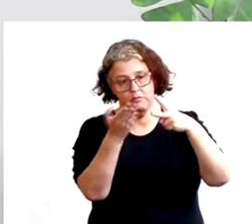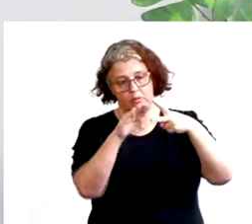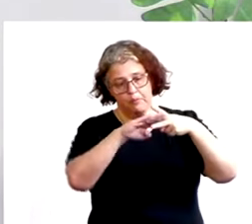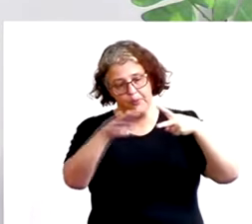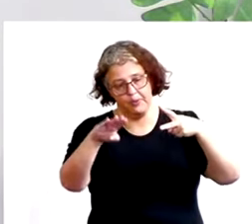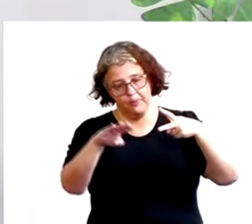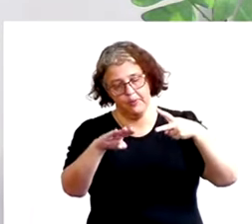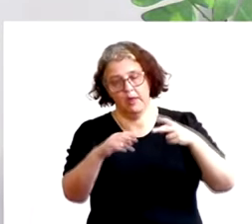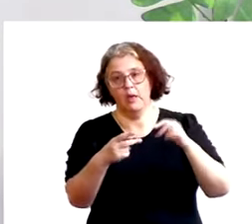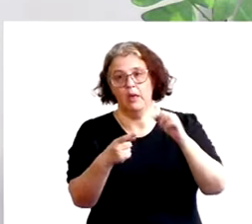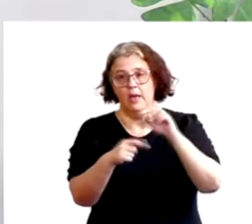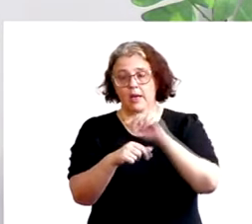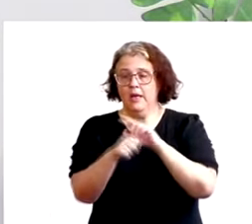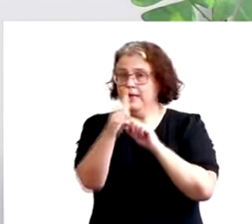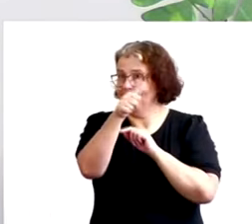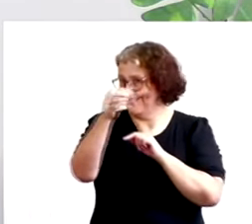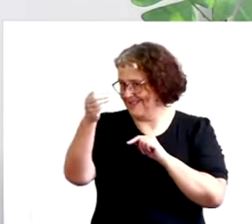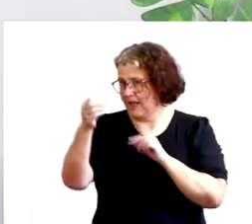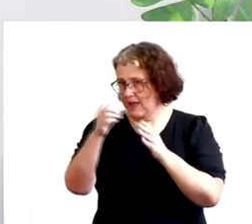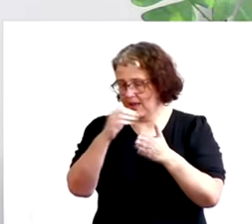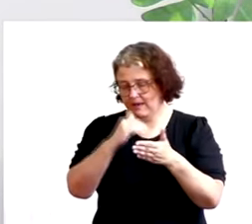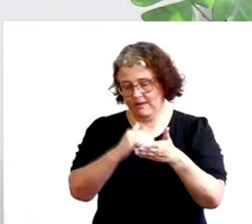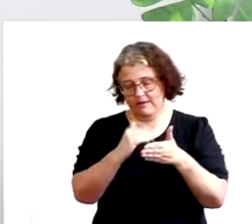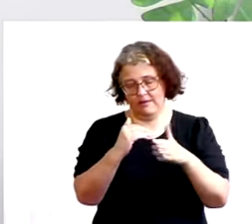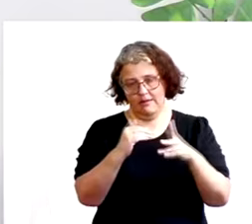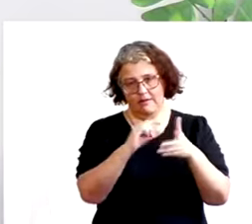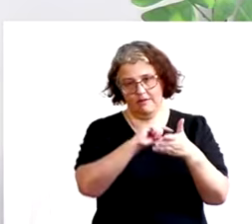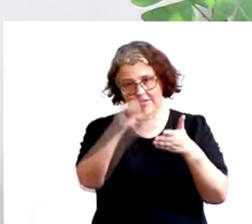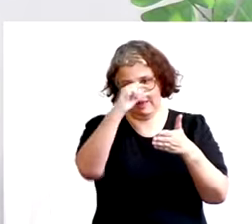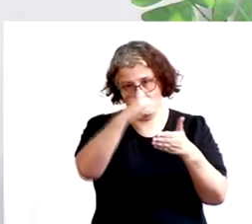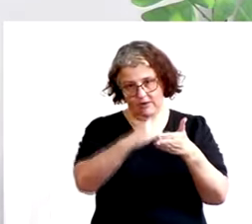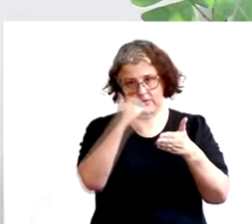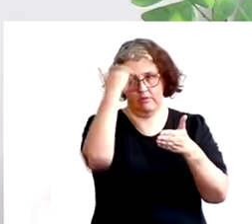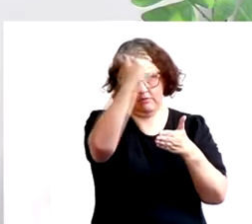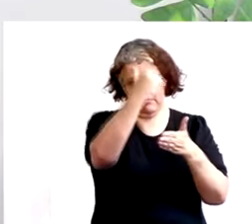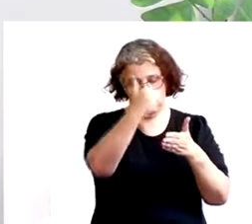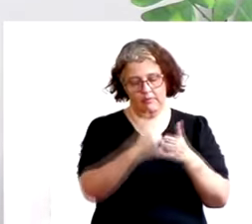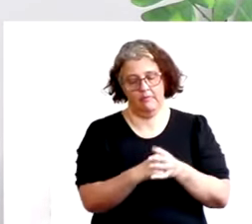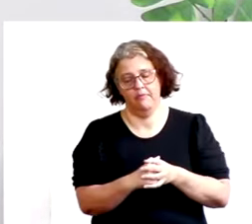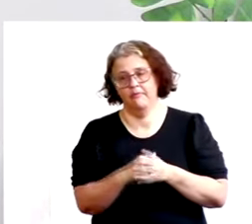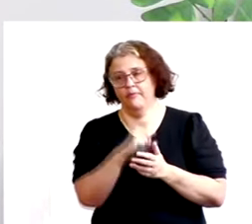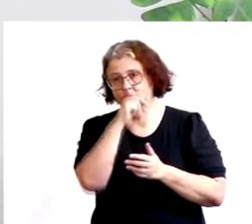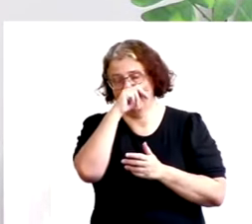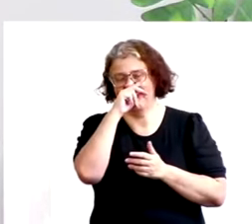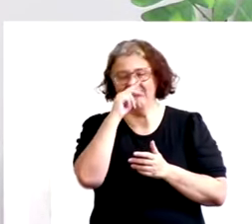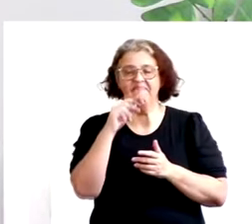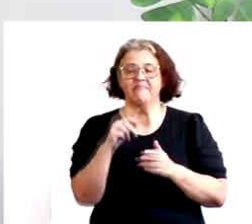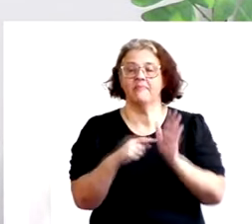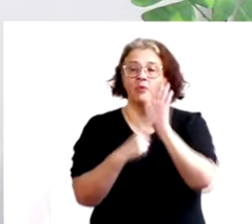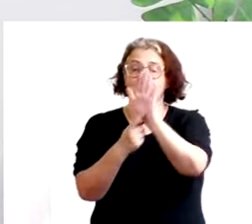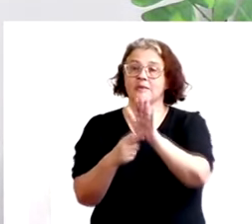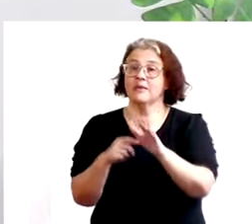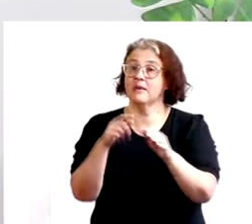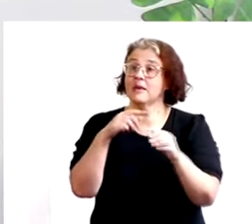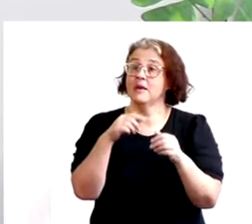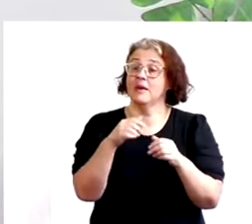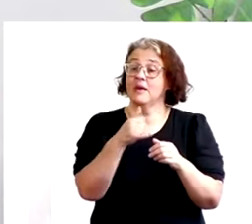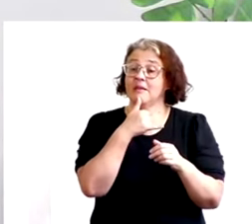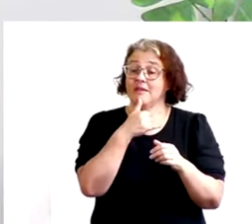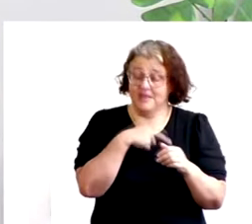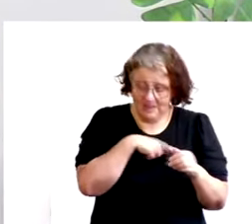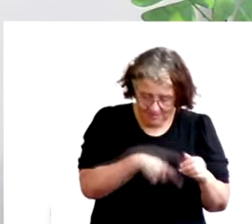primeiros Versículos vão nos mostrar o salmista expressando a sua profunda tristeza a sua